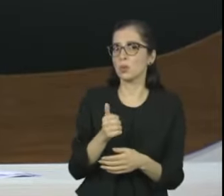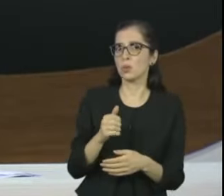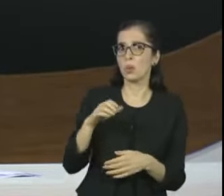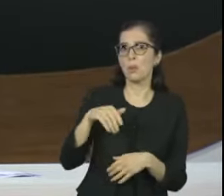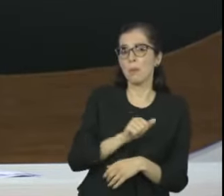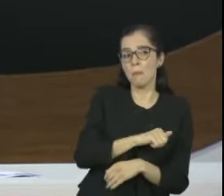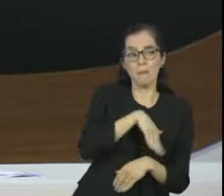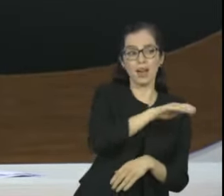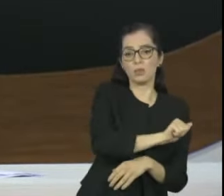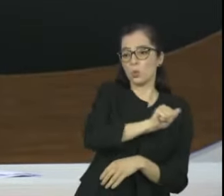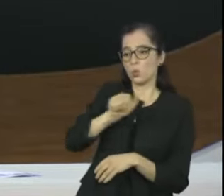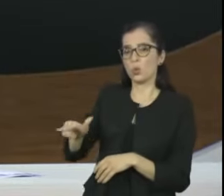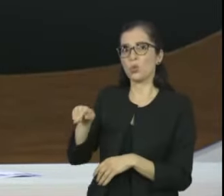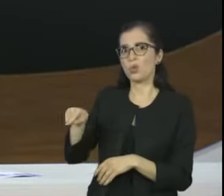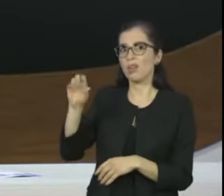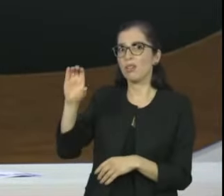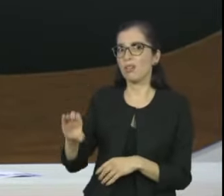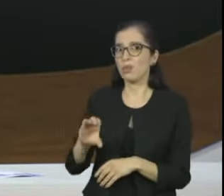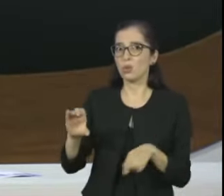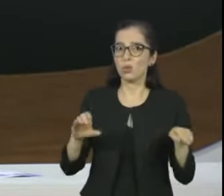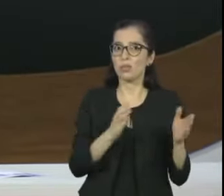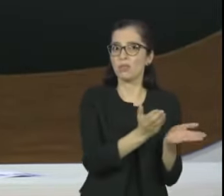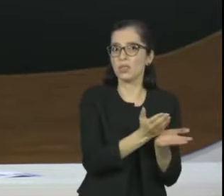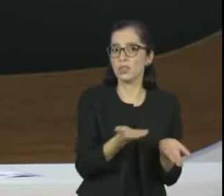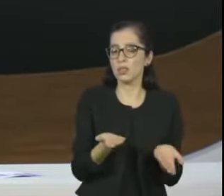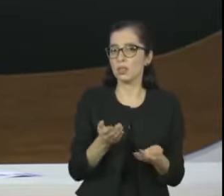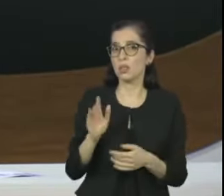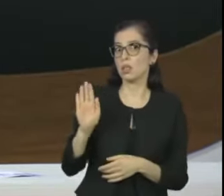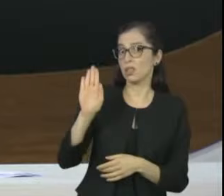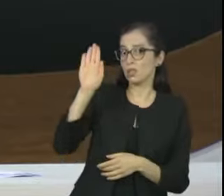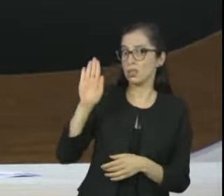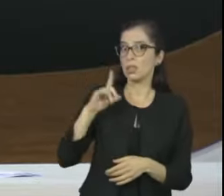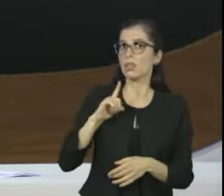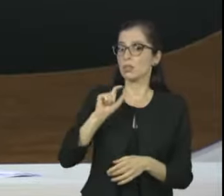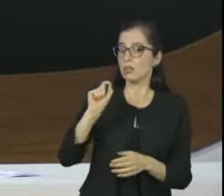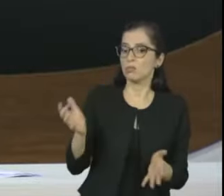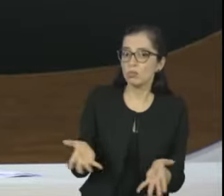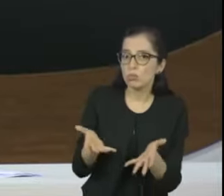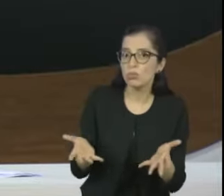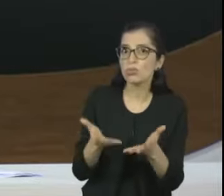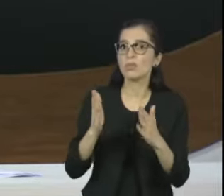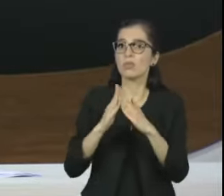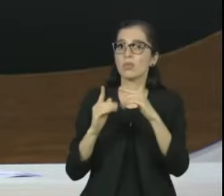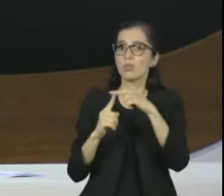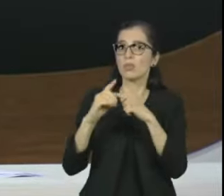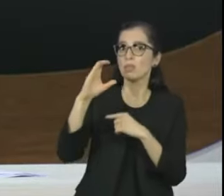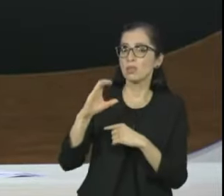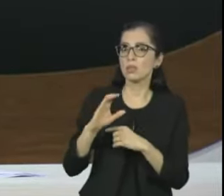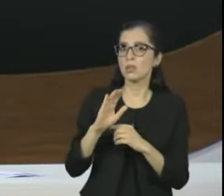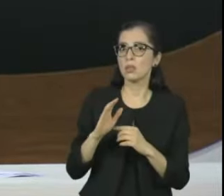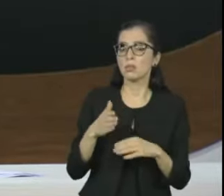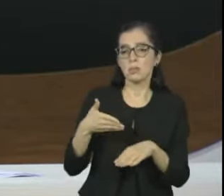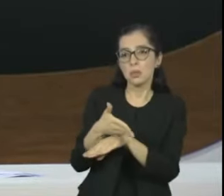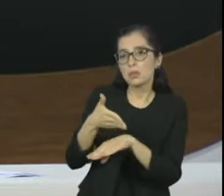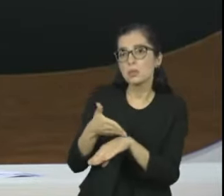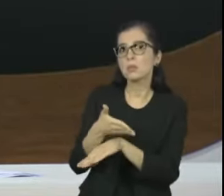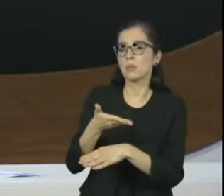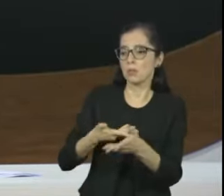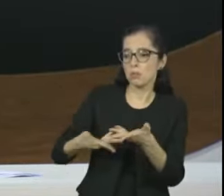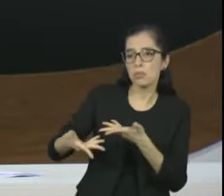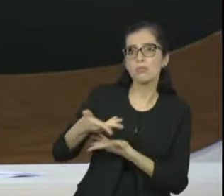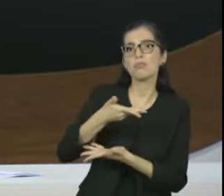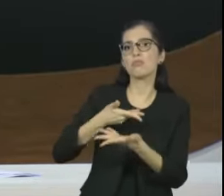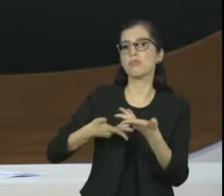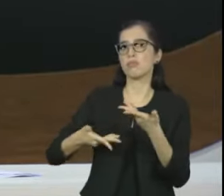católicos eles têm candidaturas em incentivados pelas igrejas e tem essa participação de uma